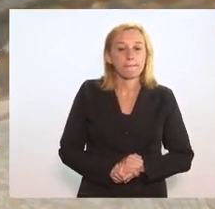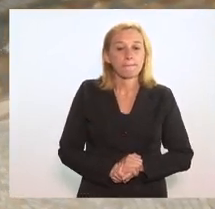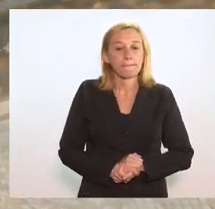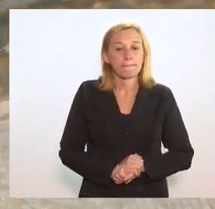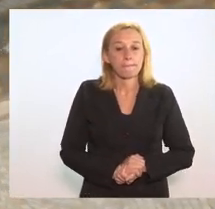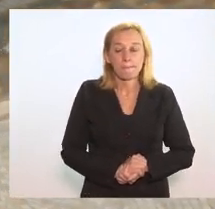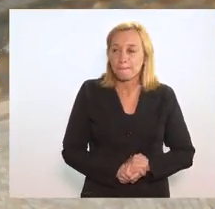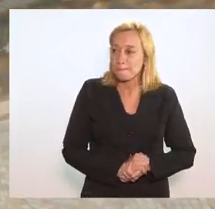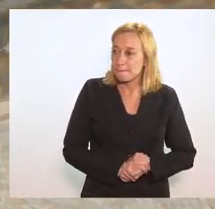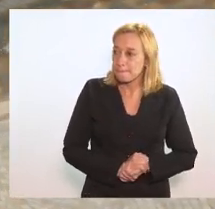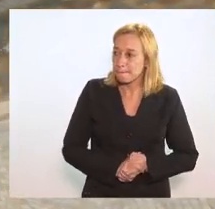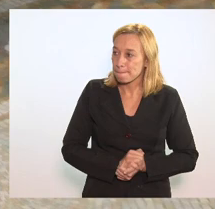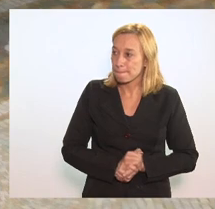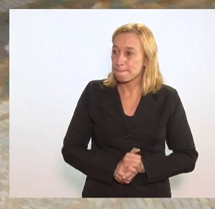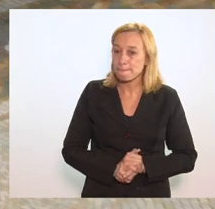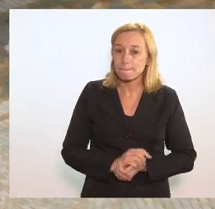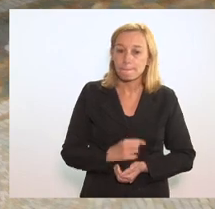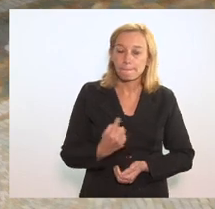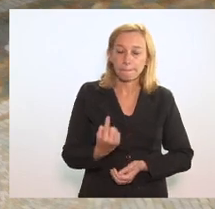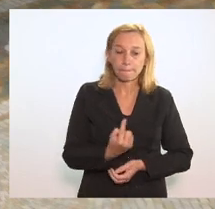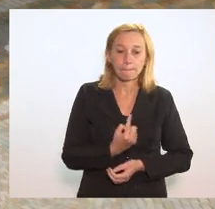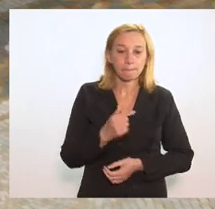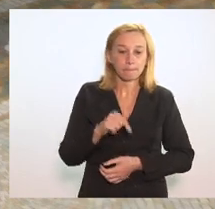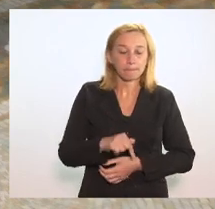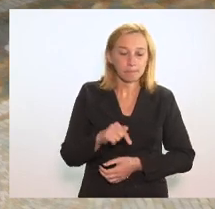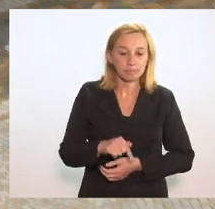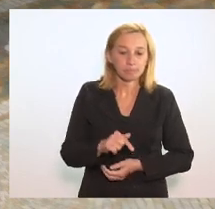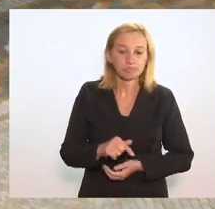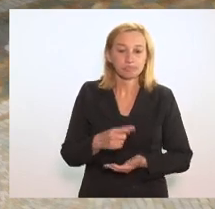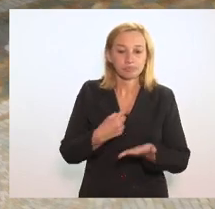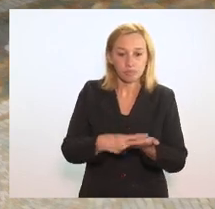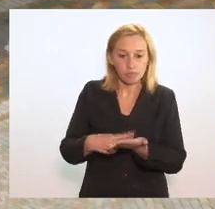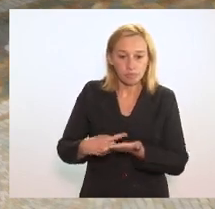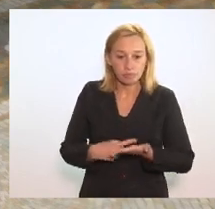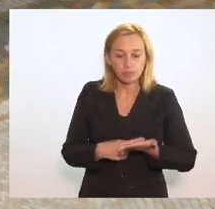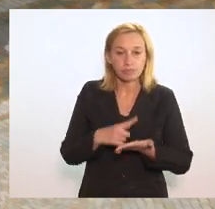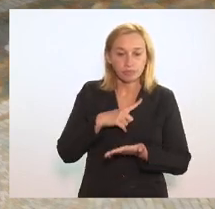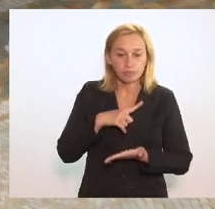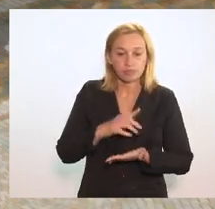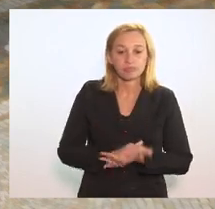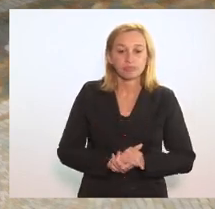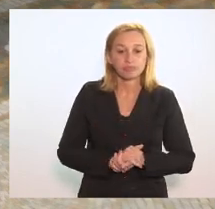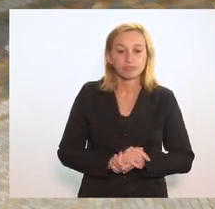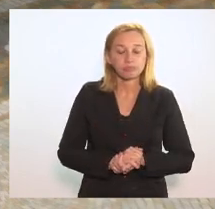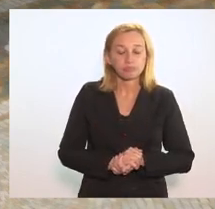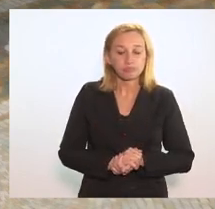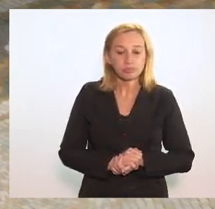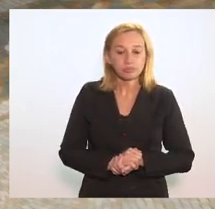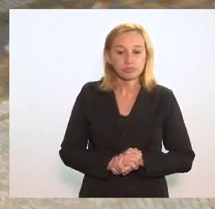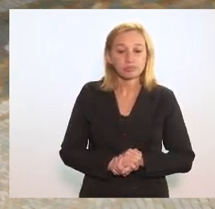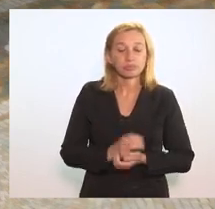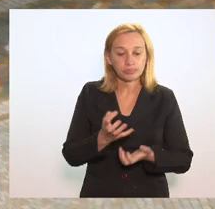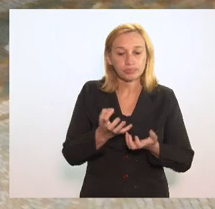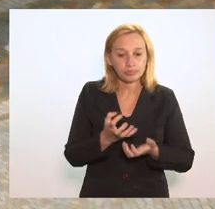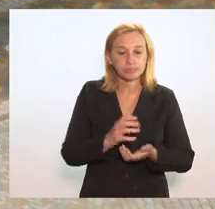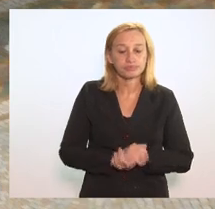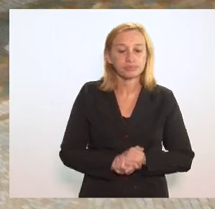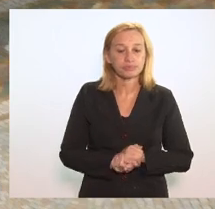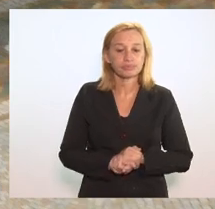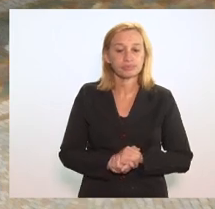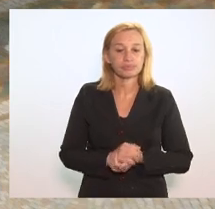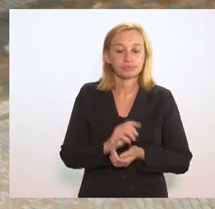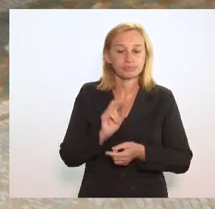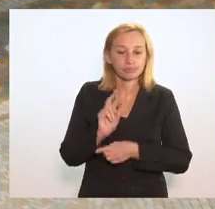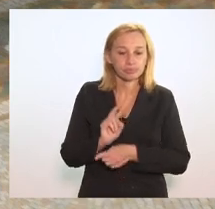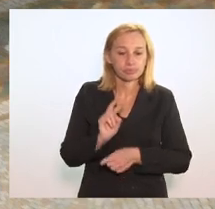disposição de que nós tentássemos aqui um acordo. Não chegamos a um acordo e eu quero defender que, em primeiro